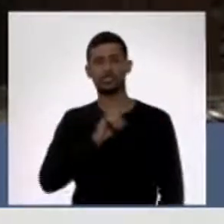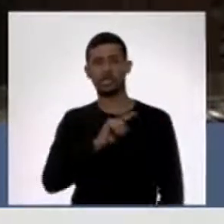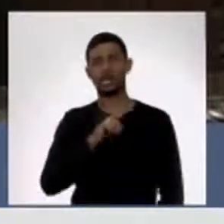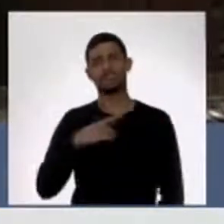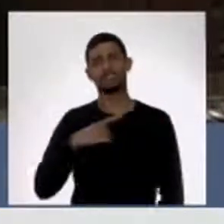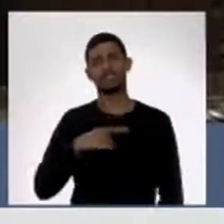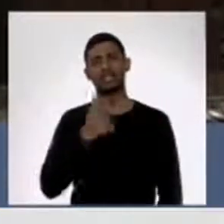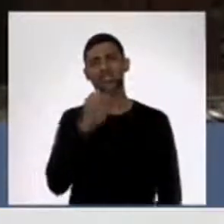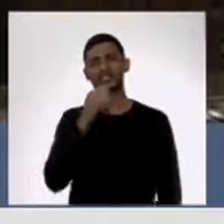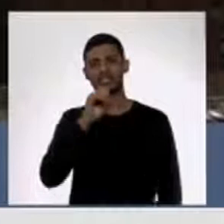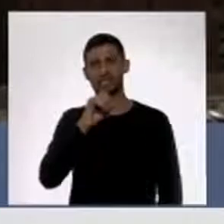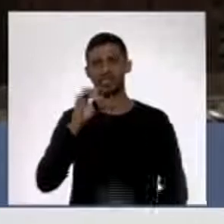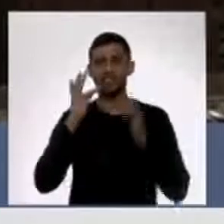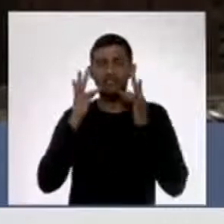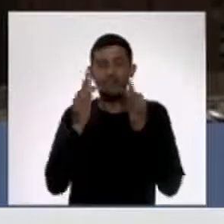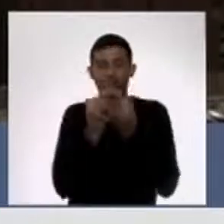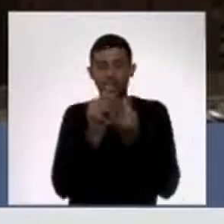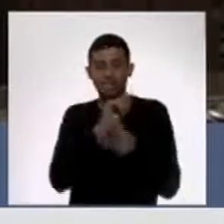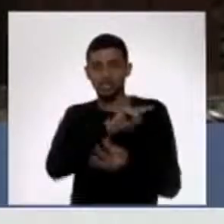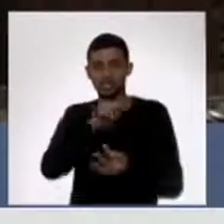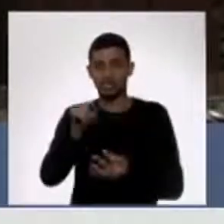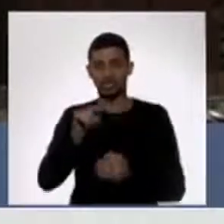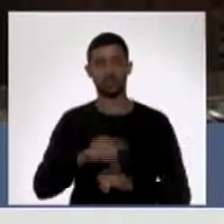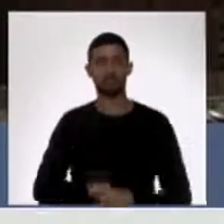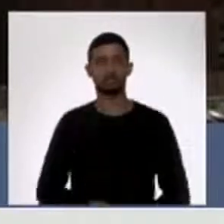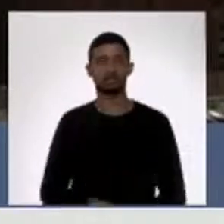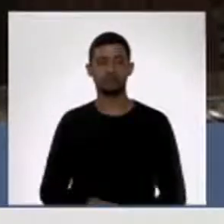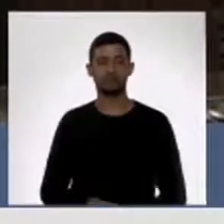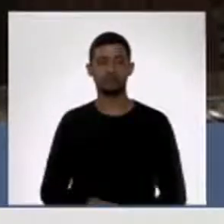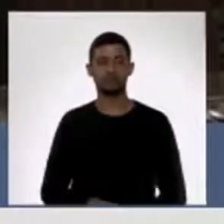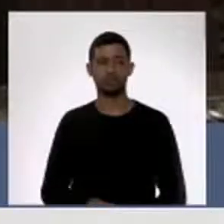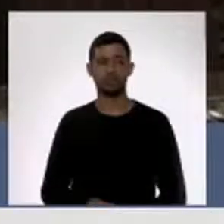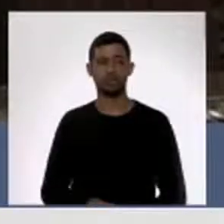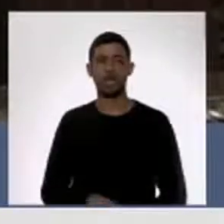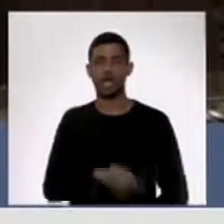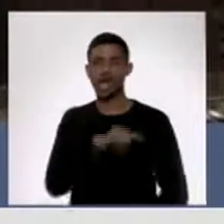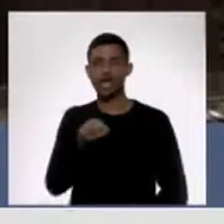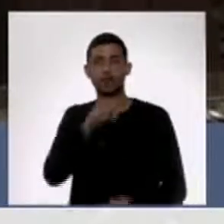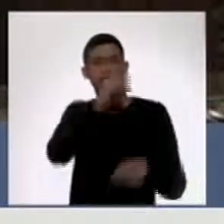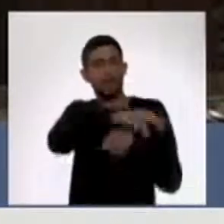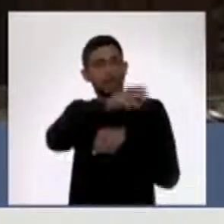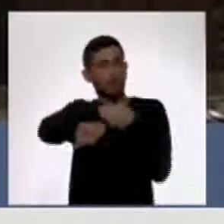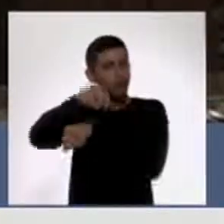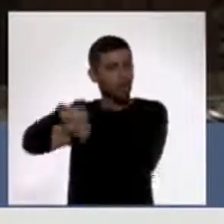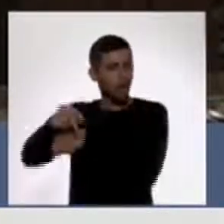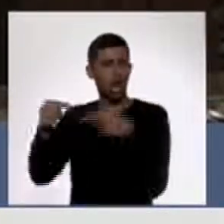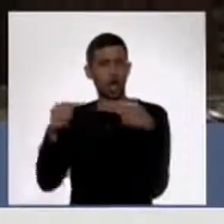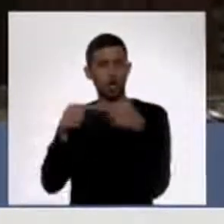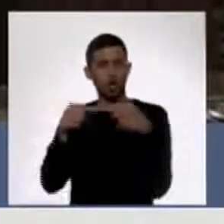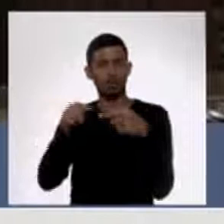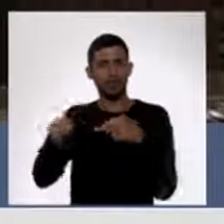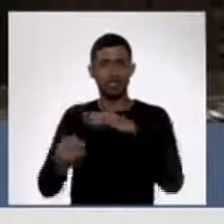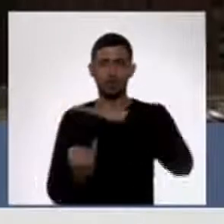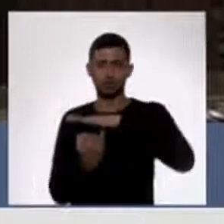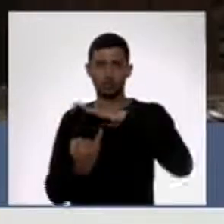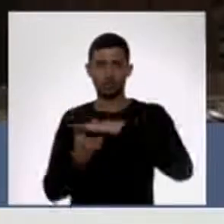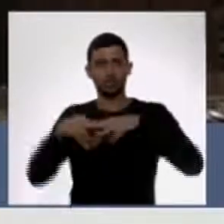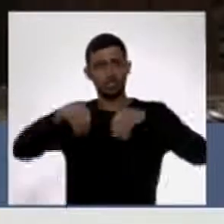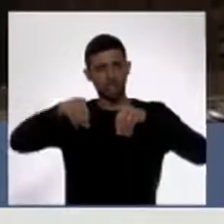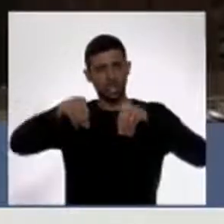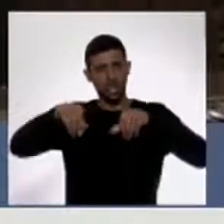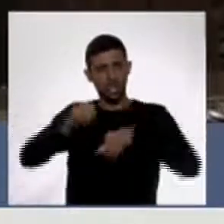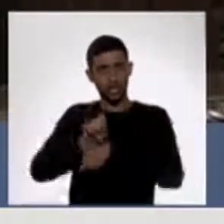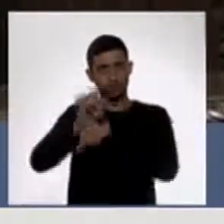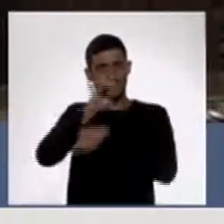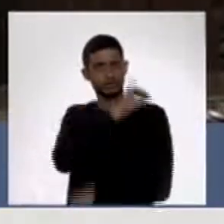70 famílias assentadas, com uma ocupação autorizada pelo Instituto de Terras do Estado do Rio de Janeiro,